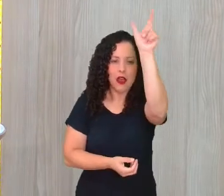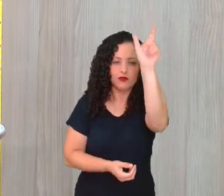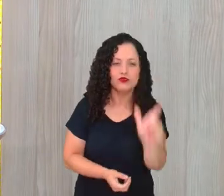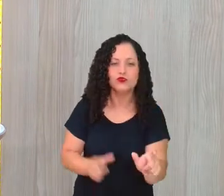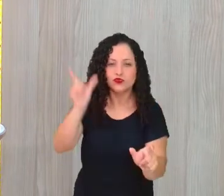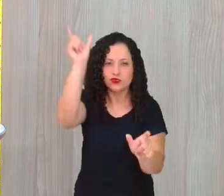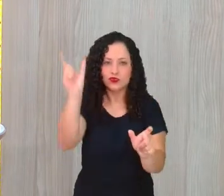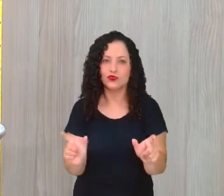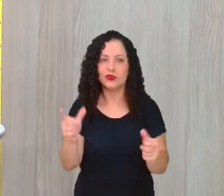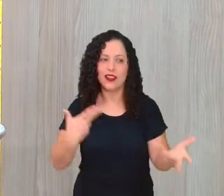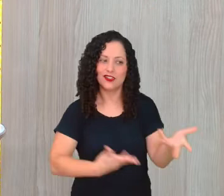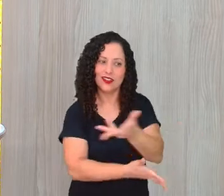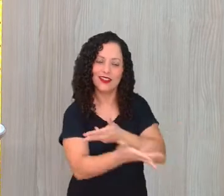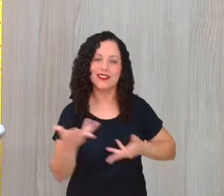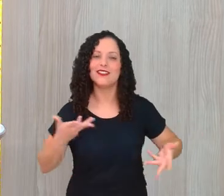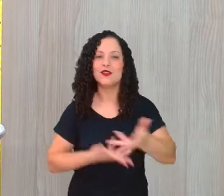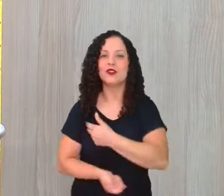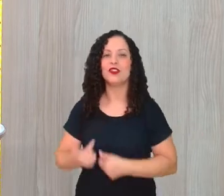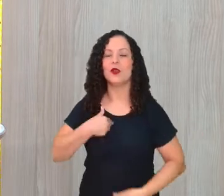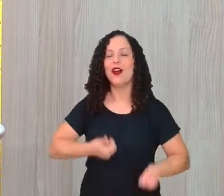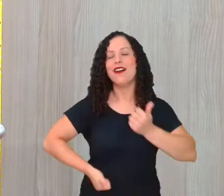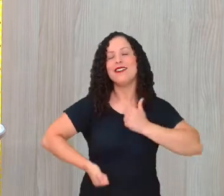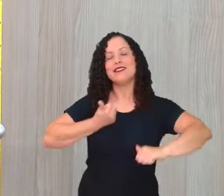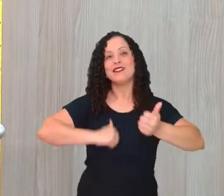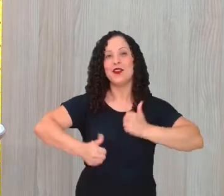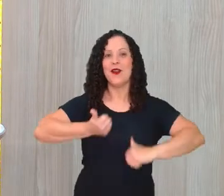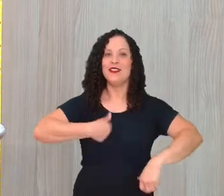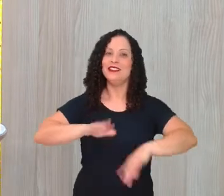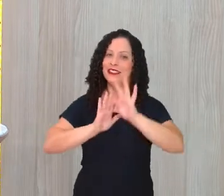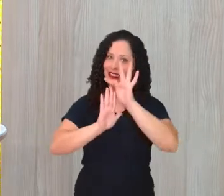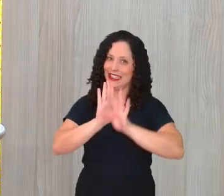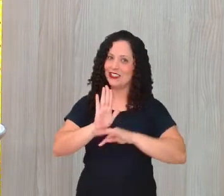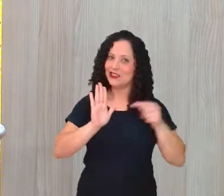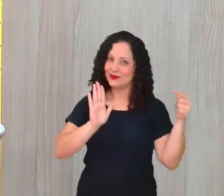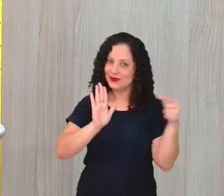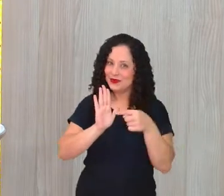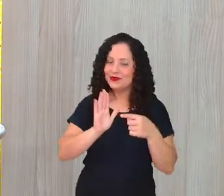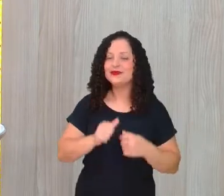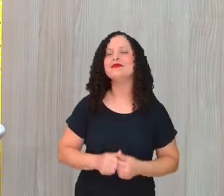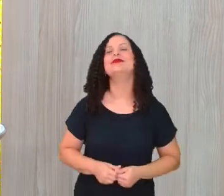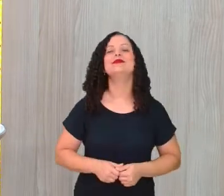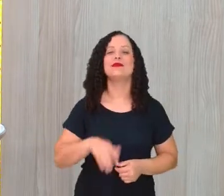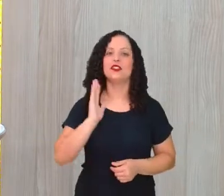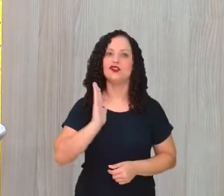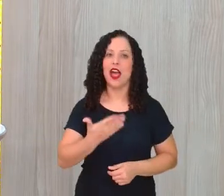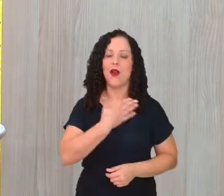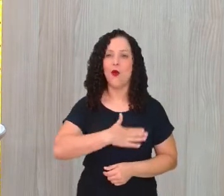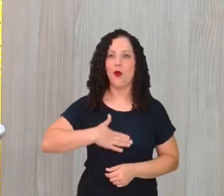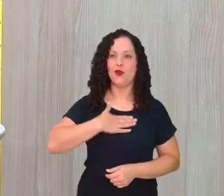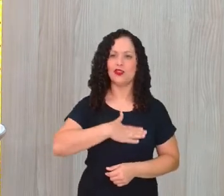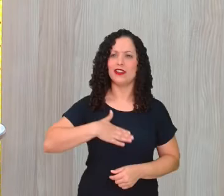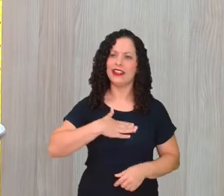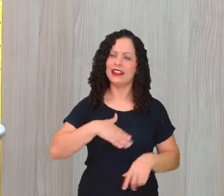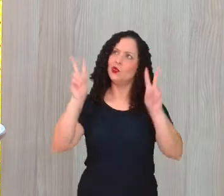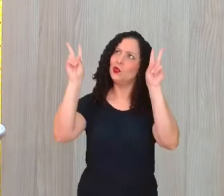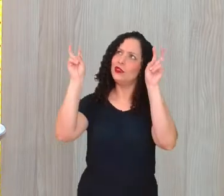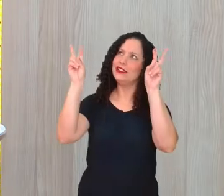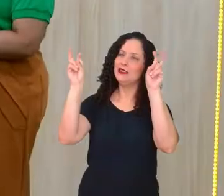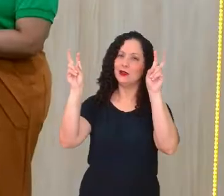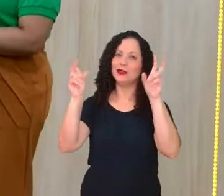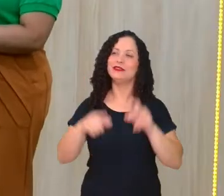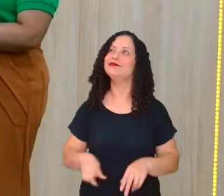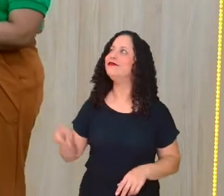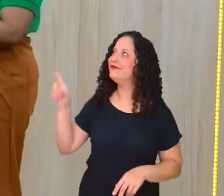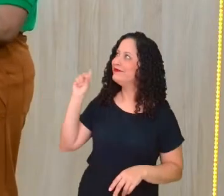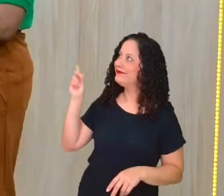todas as nossas relações. Eu confesso que estou ansiosíssima para esse texto, porque eu já gostei do título. Então, sim, tá spoilado